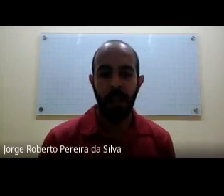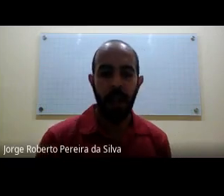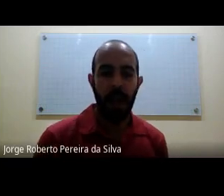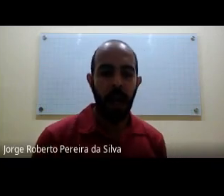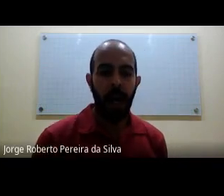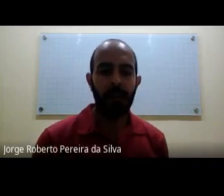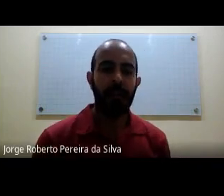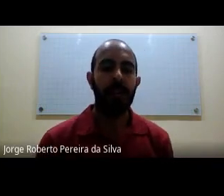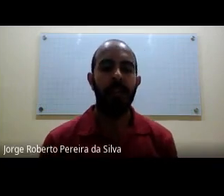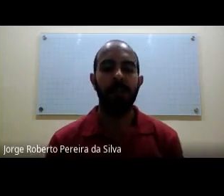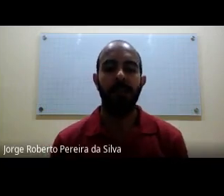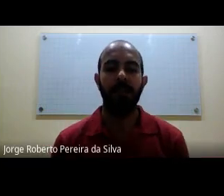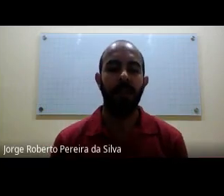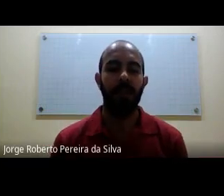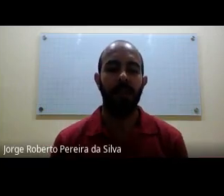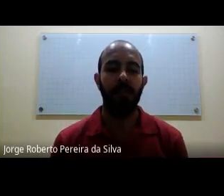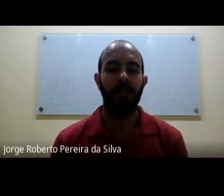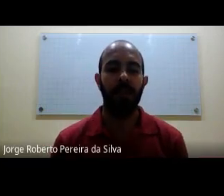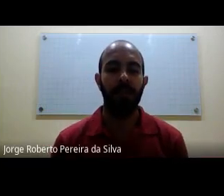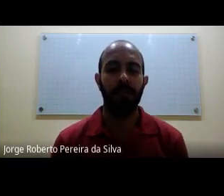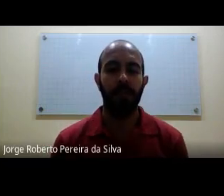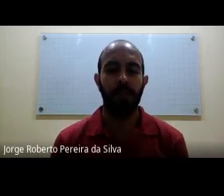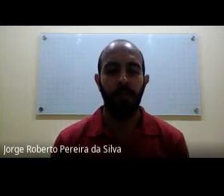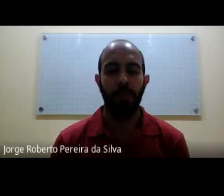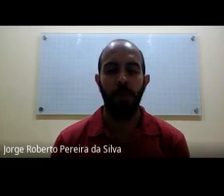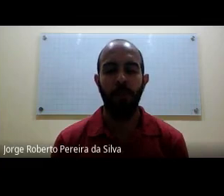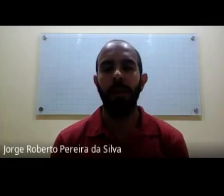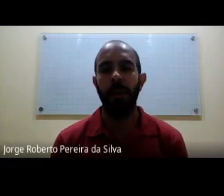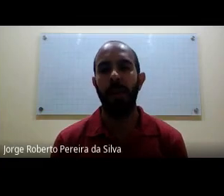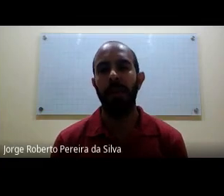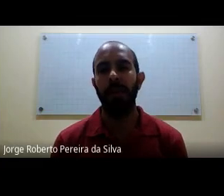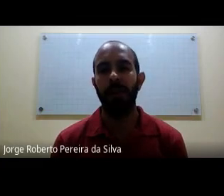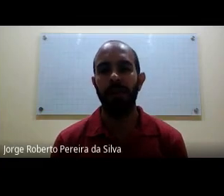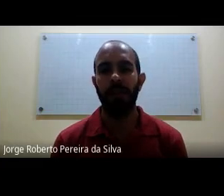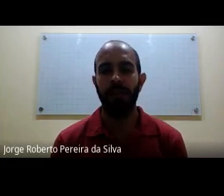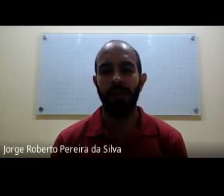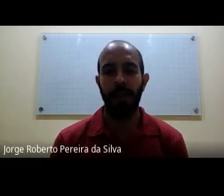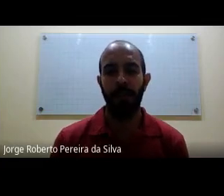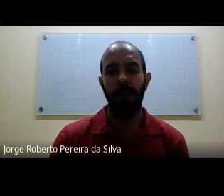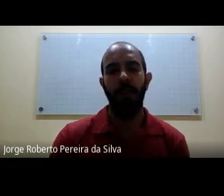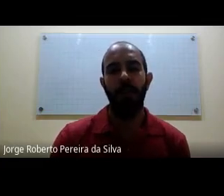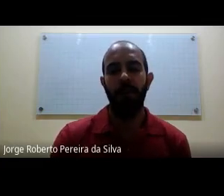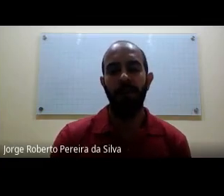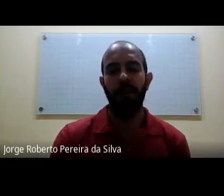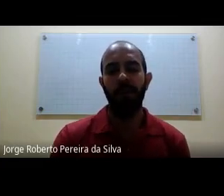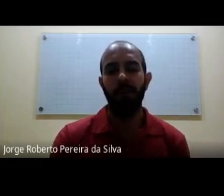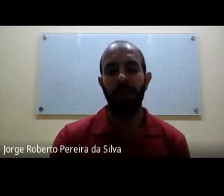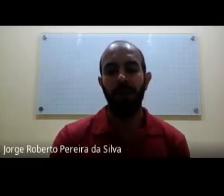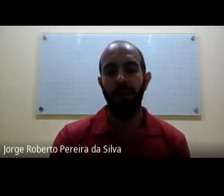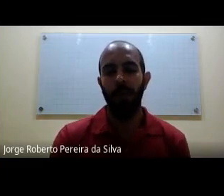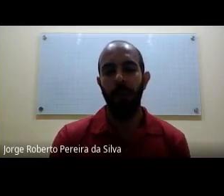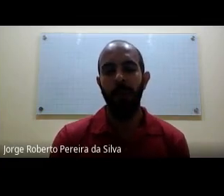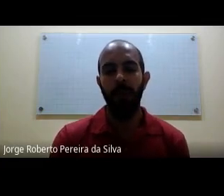gente vai ter aqui as nossas energias potenciais, elas vão ser dadas como sendo a energia potencial inicial vai ser dada